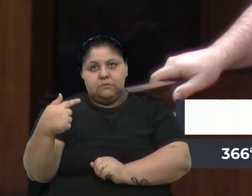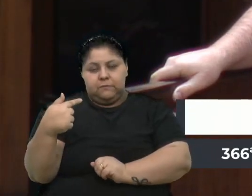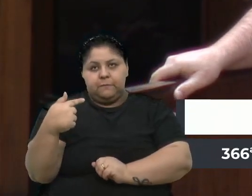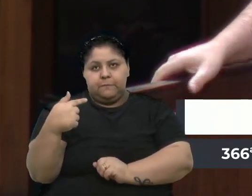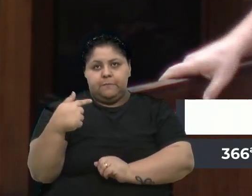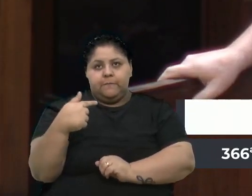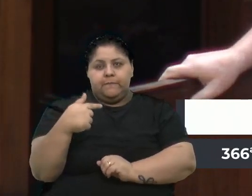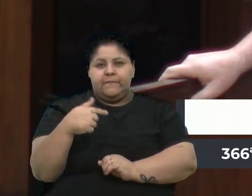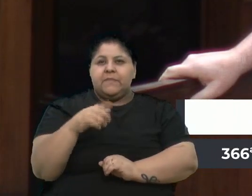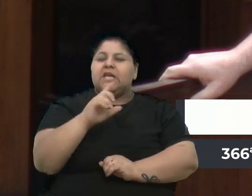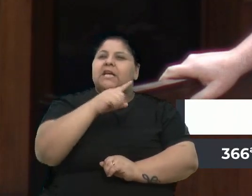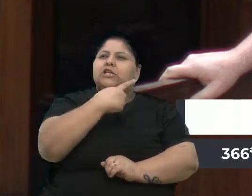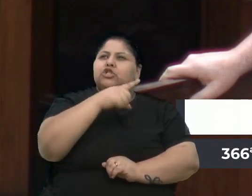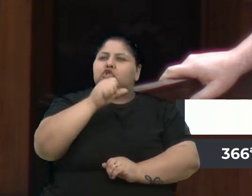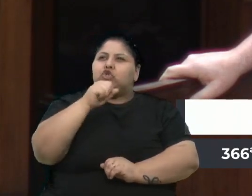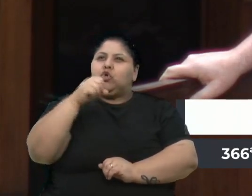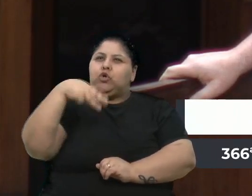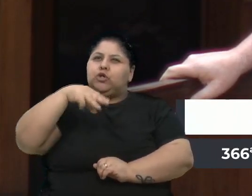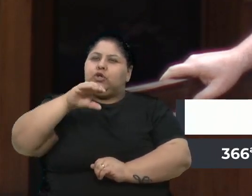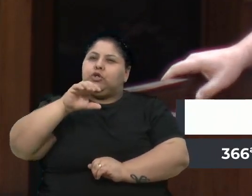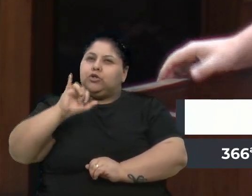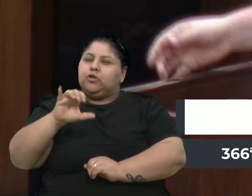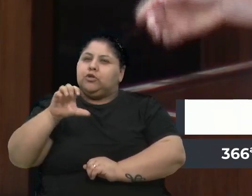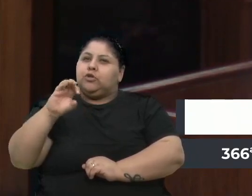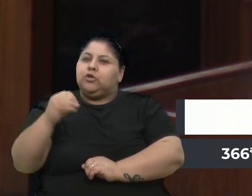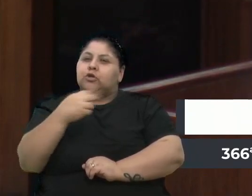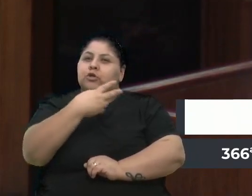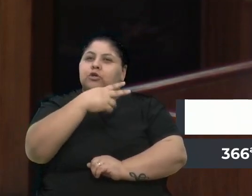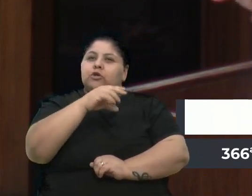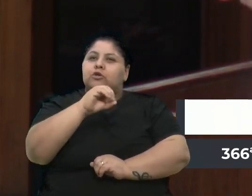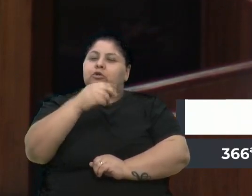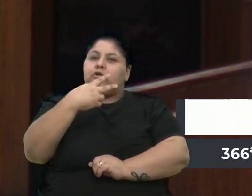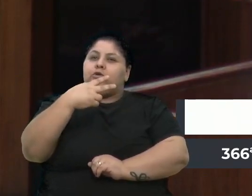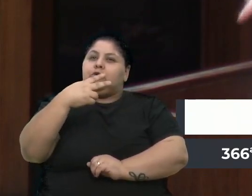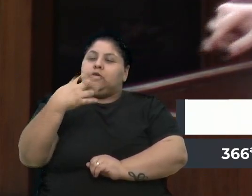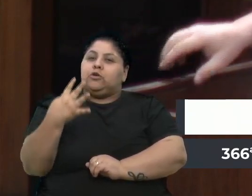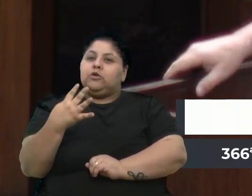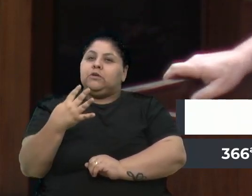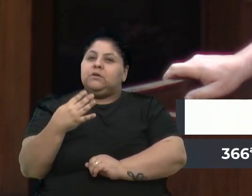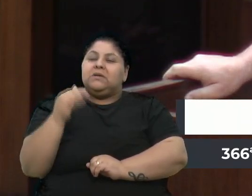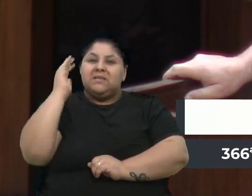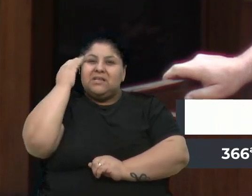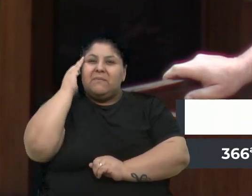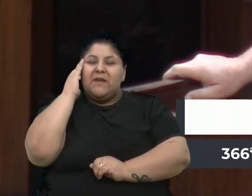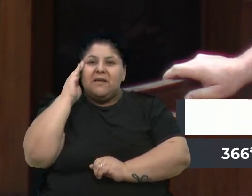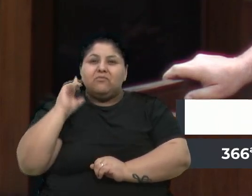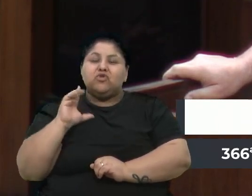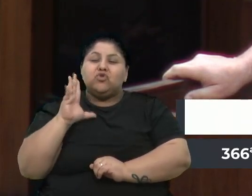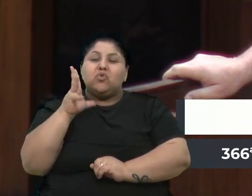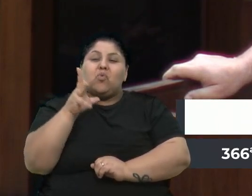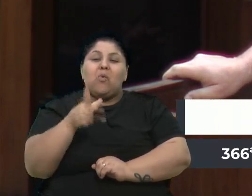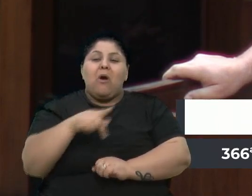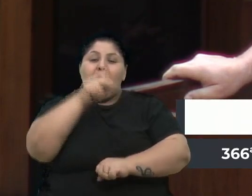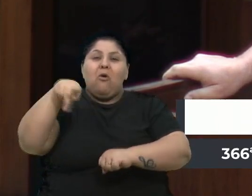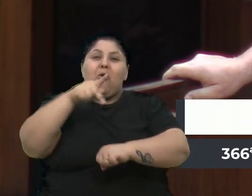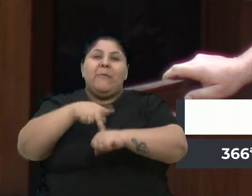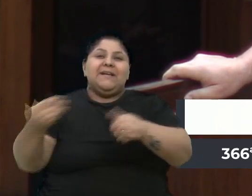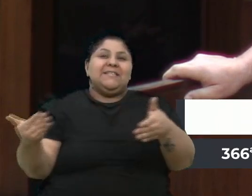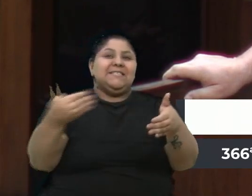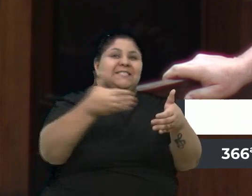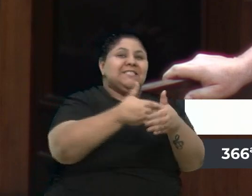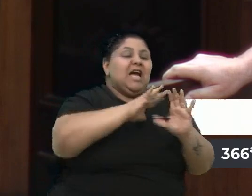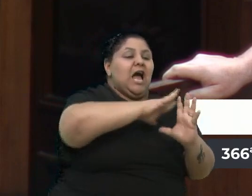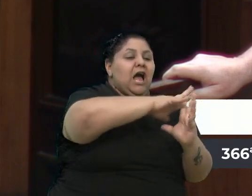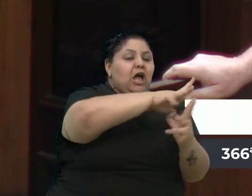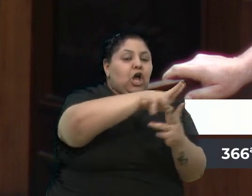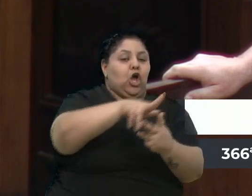Em 18 de maio de 2024, nós vamos saber qual vai ser o país que vai receber a Copa do Mundo Feminino